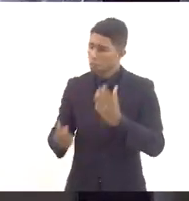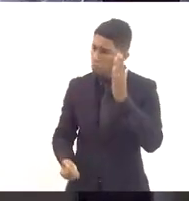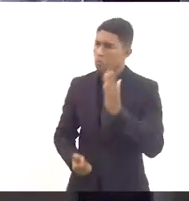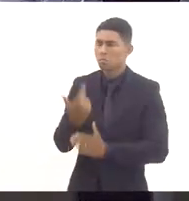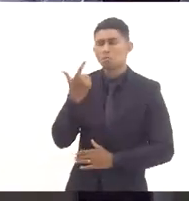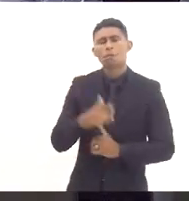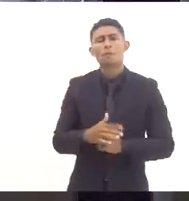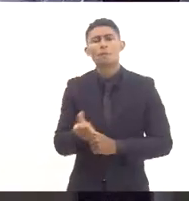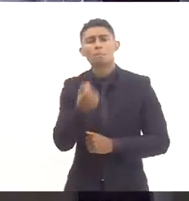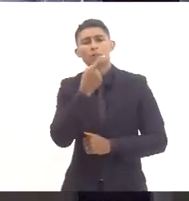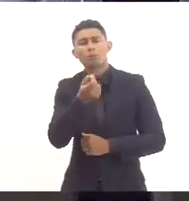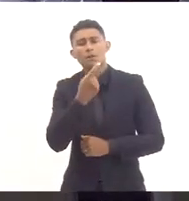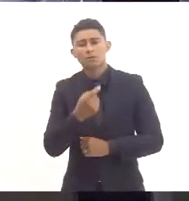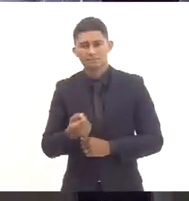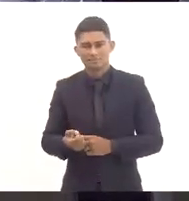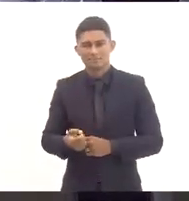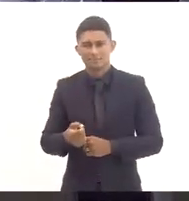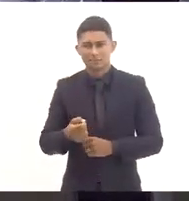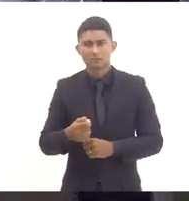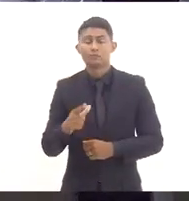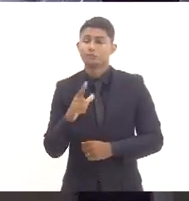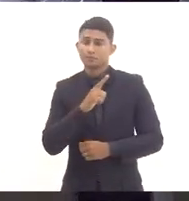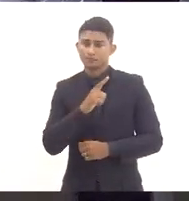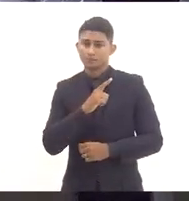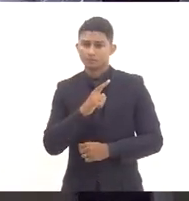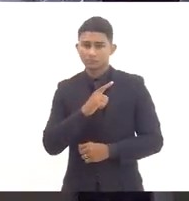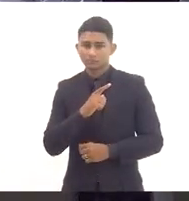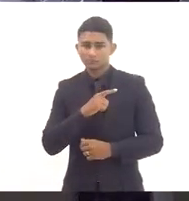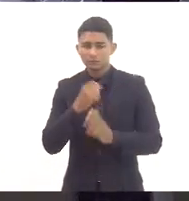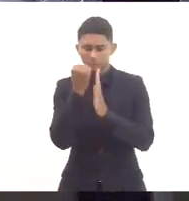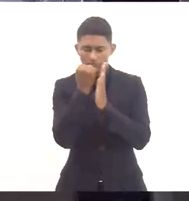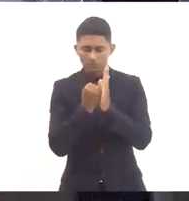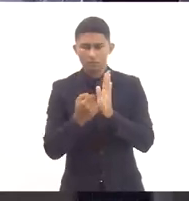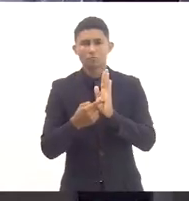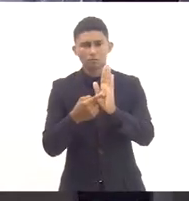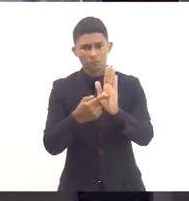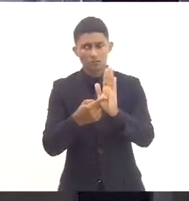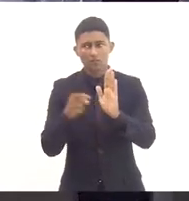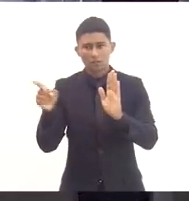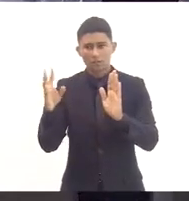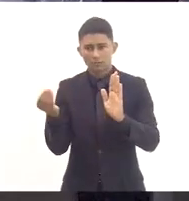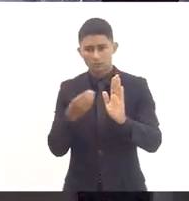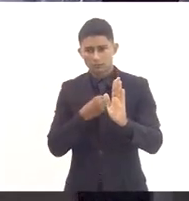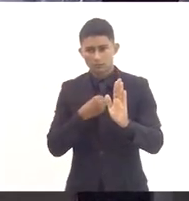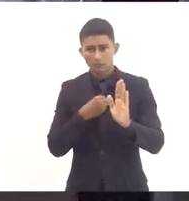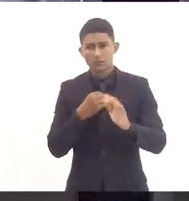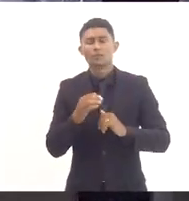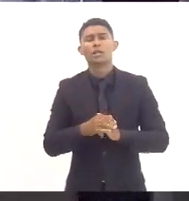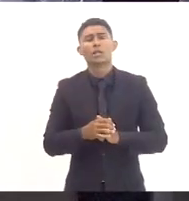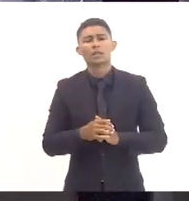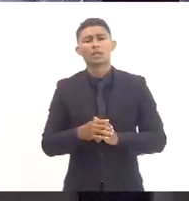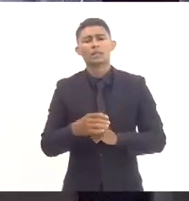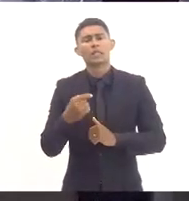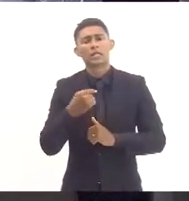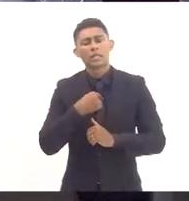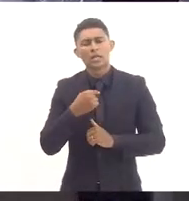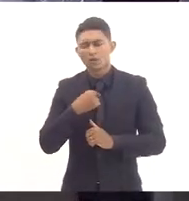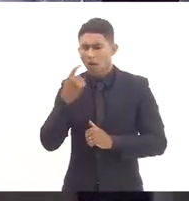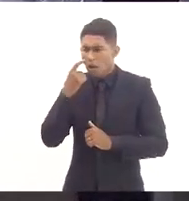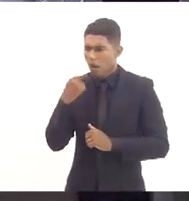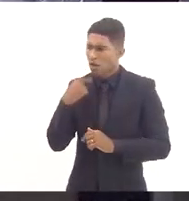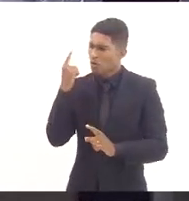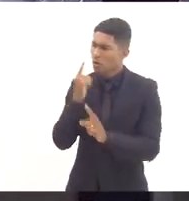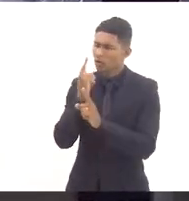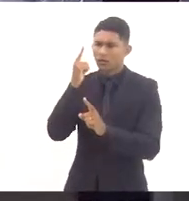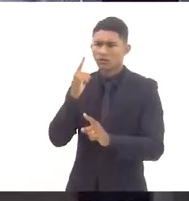comprimidos eu tenho tudo guardado comprovado e Eu só achei de 10 entrar em contato falei assim